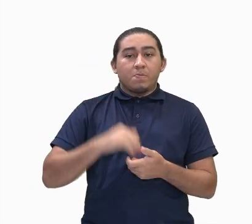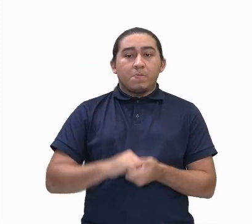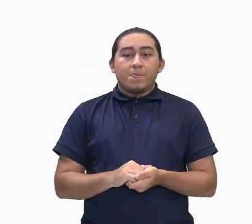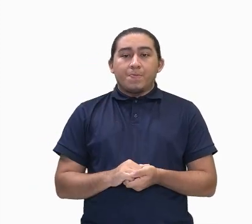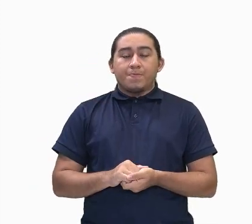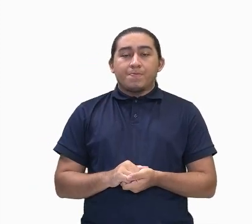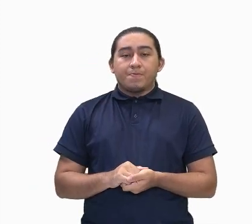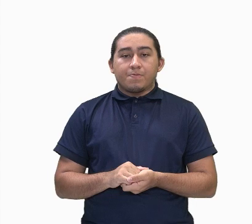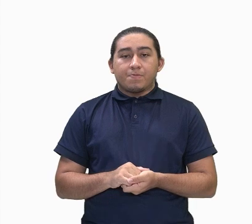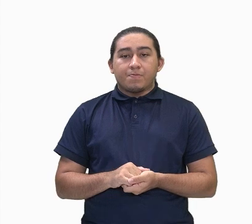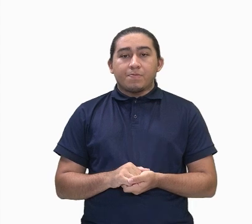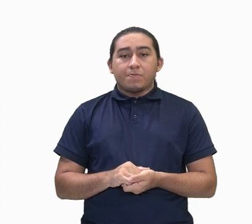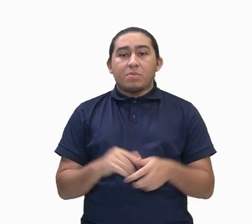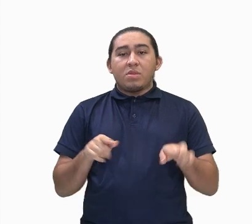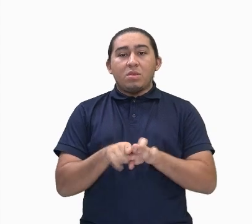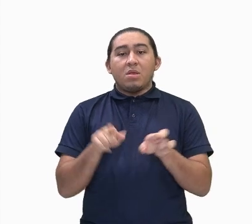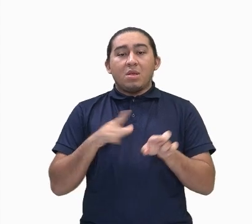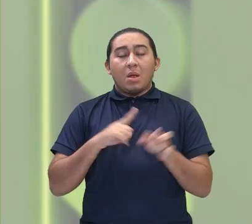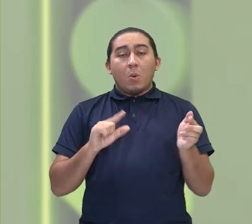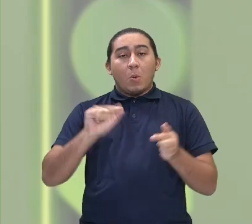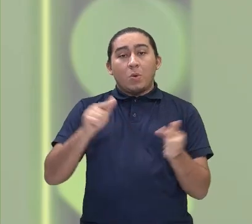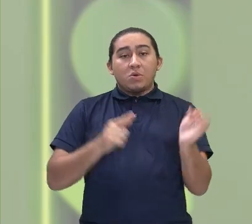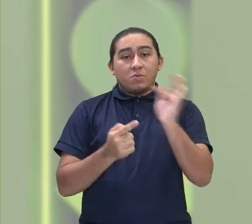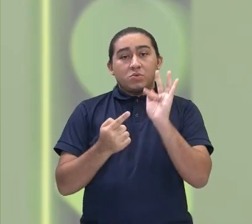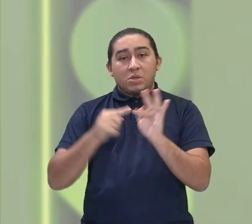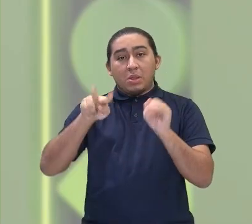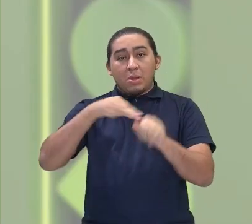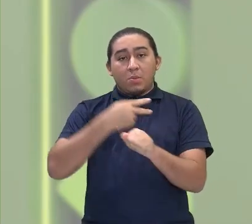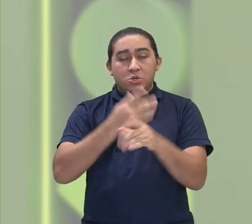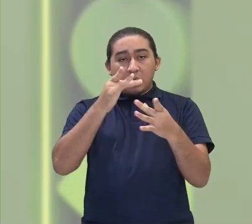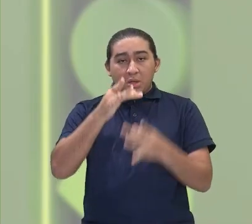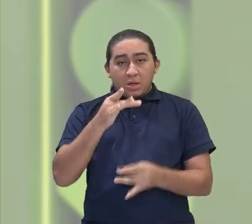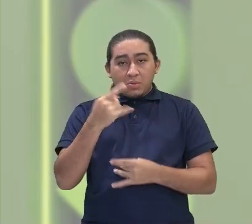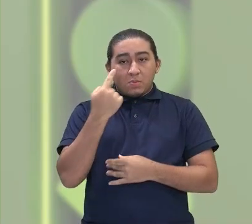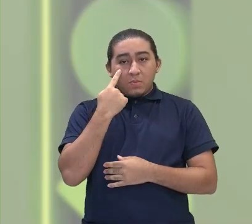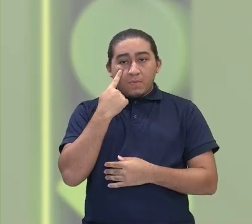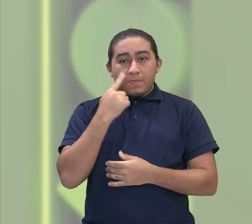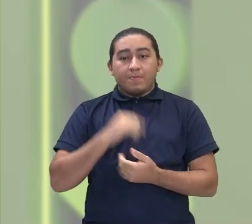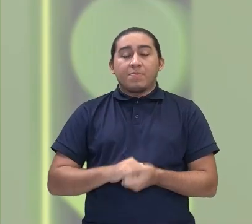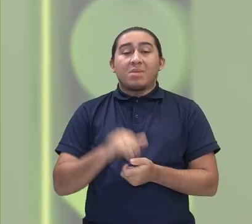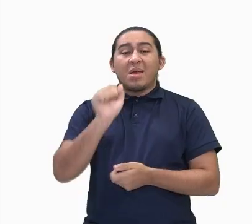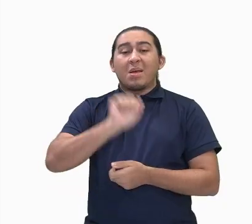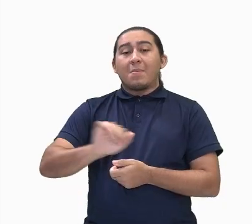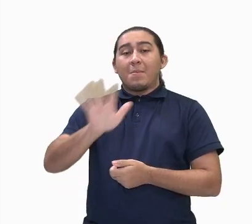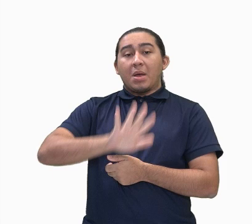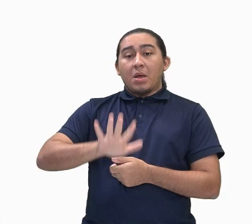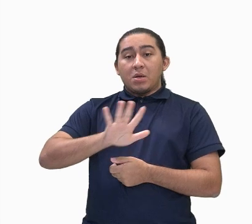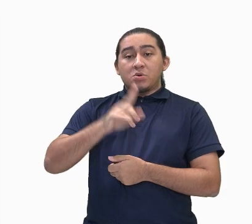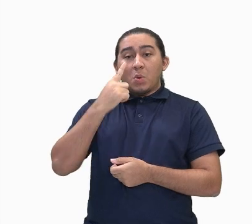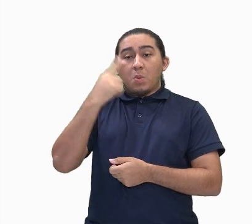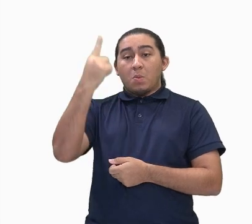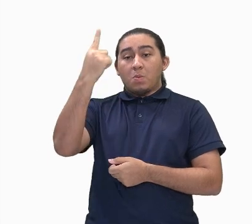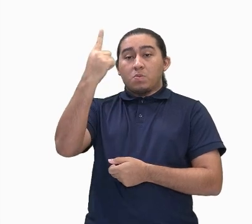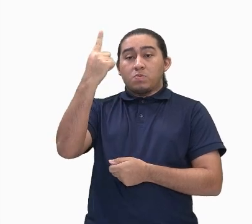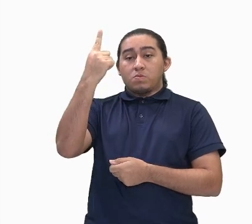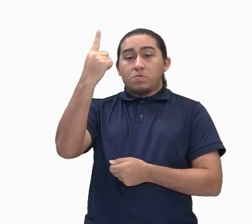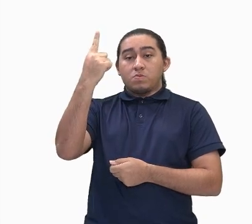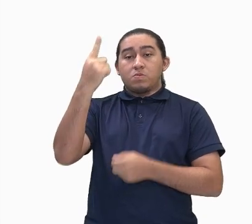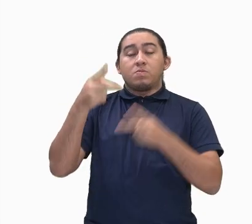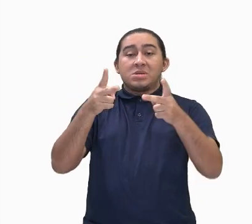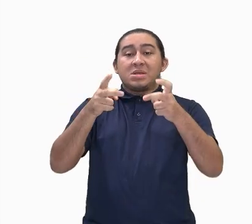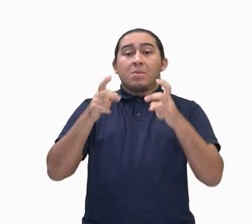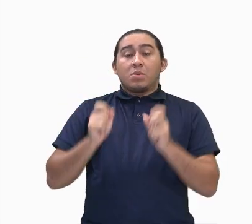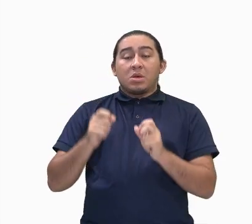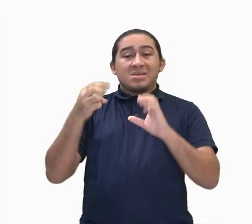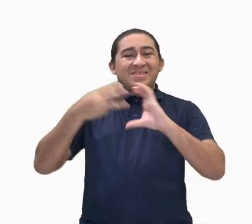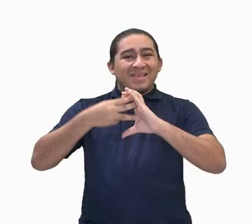essa função secretora que a gente ainda vai ver também com mais detalhes. Nessa imagem aí que a gente estava observando, a gente pode observar as células,